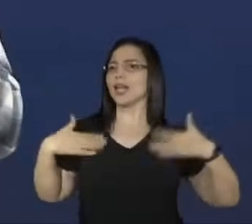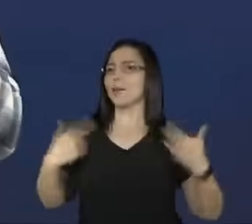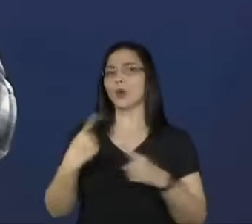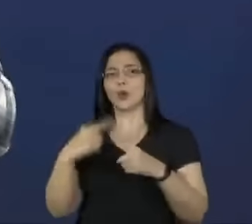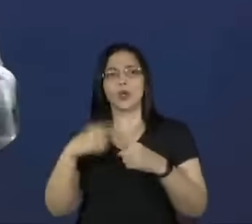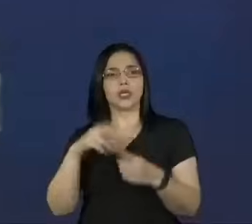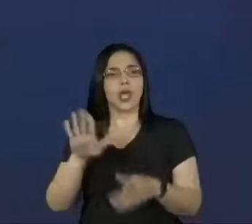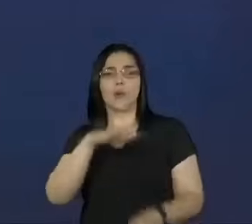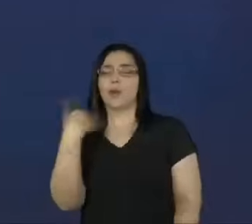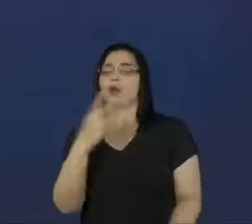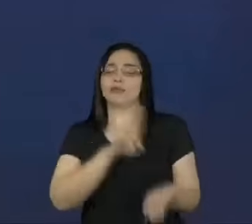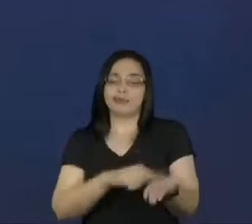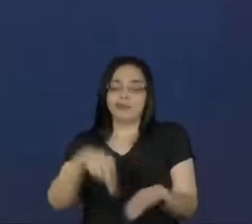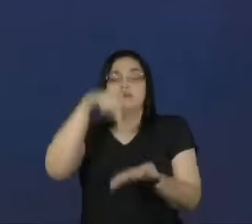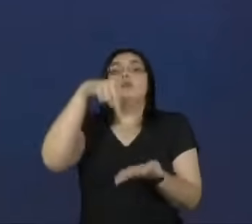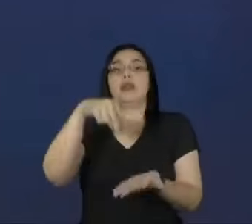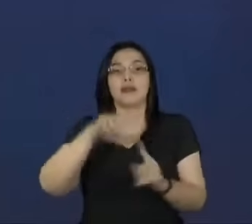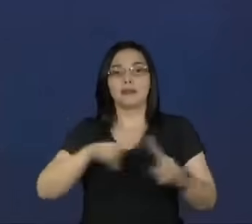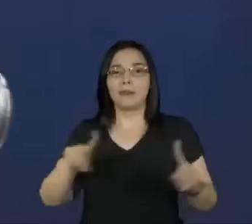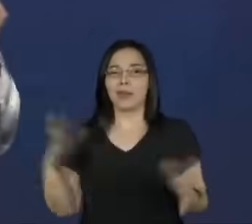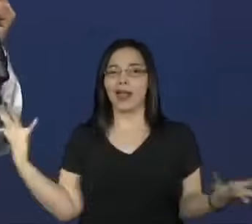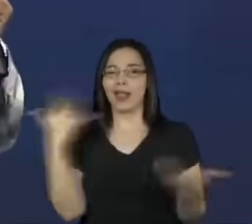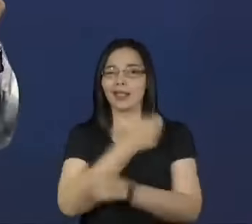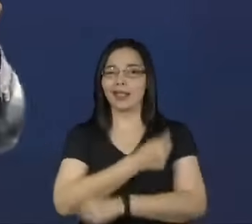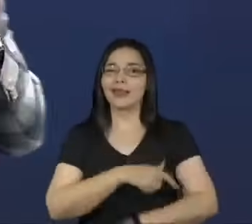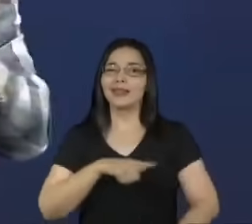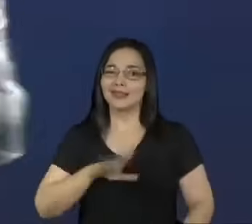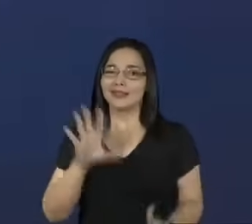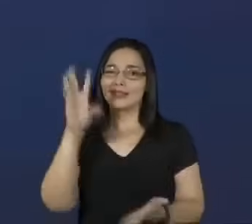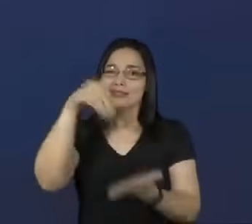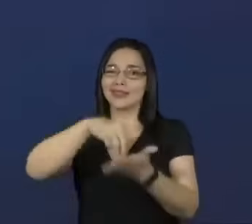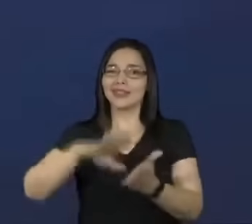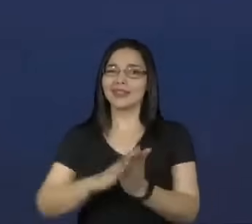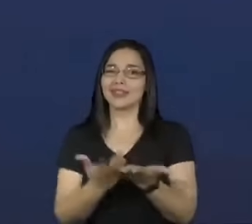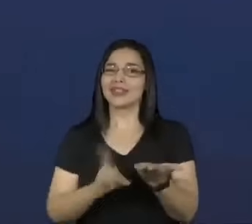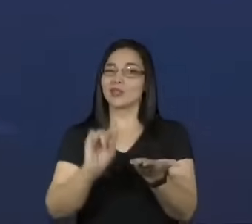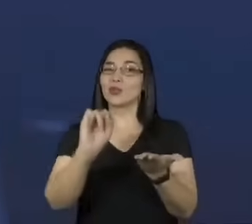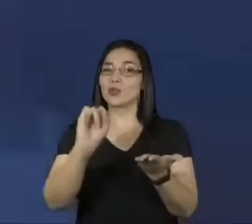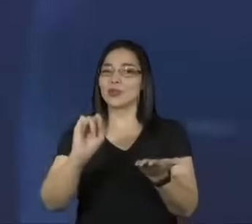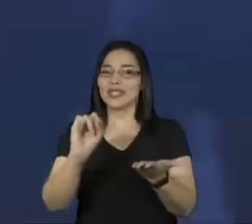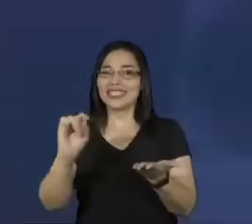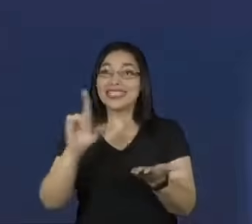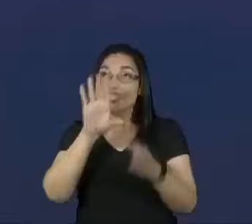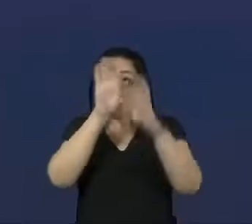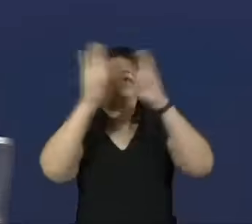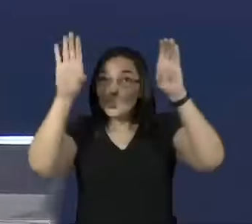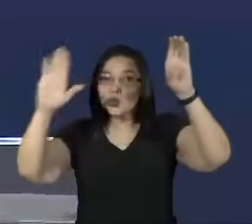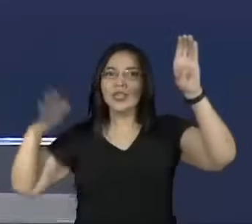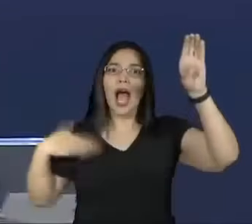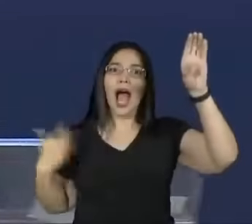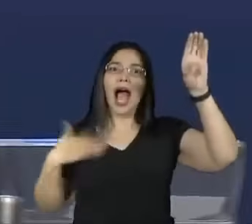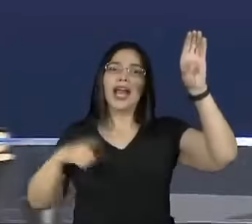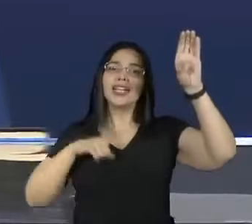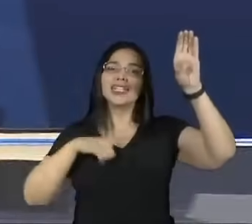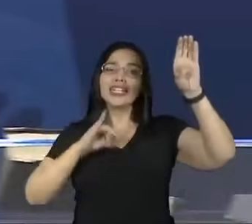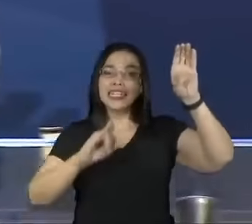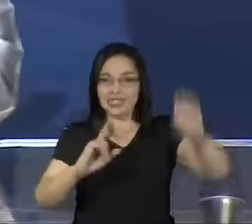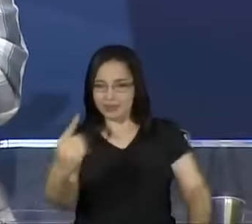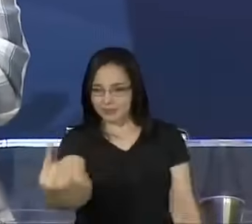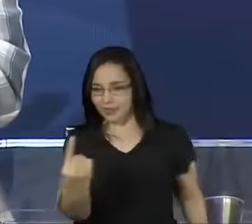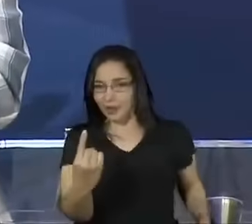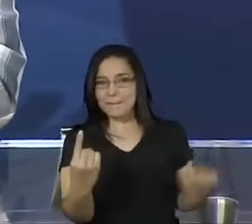ressuscitou mas agora tem uma coisa linda na Bíblia que alegria no céu por um pecador que